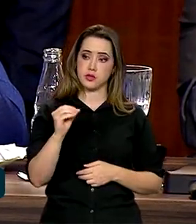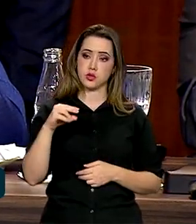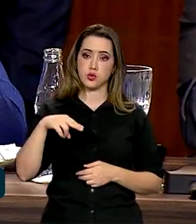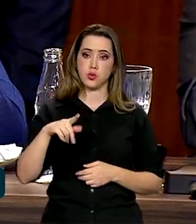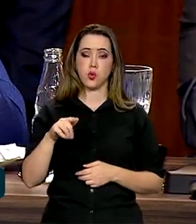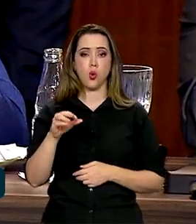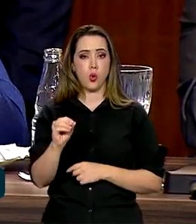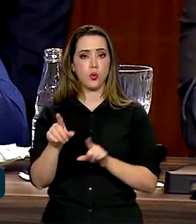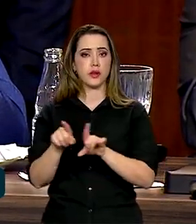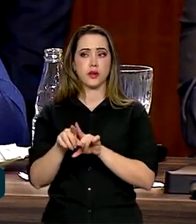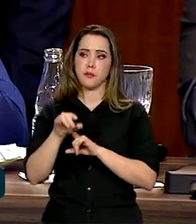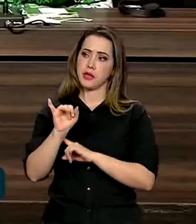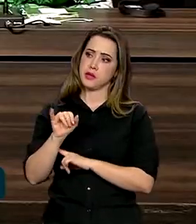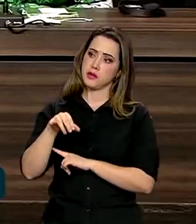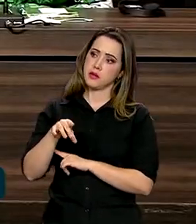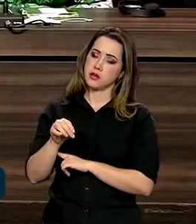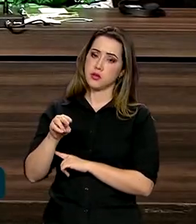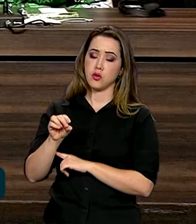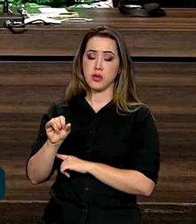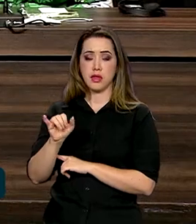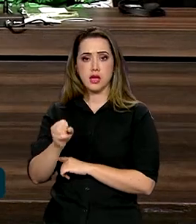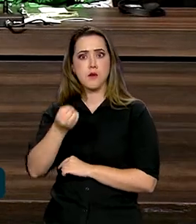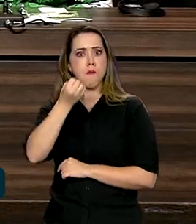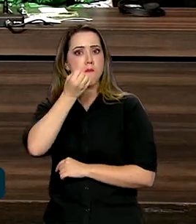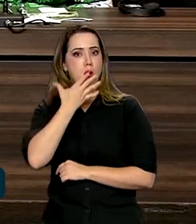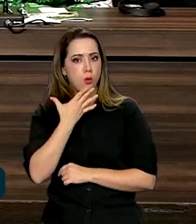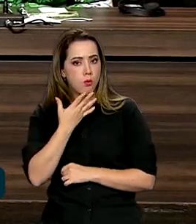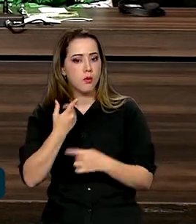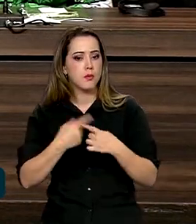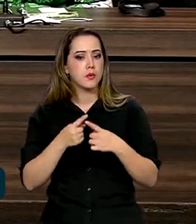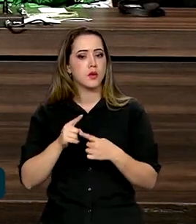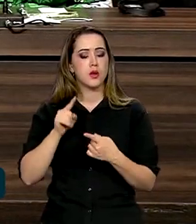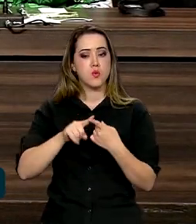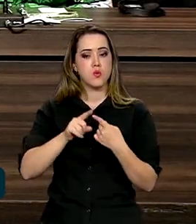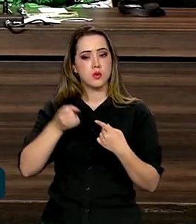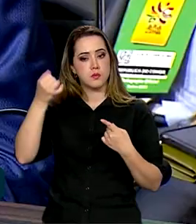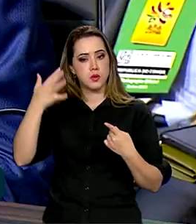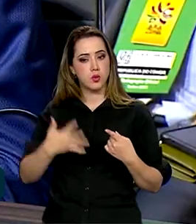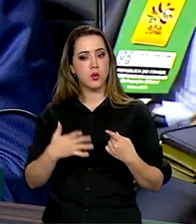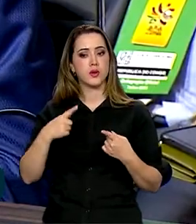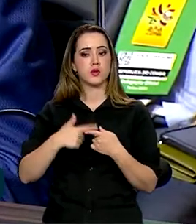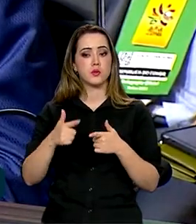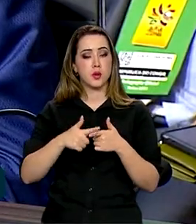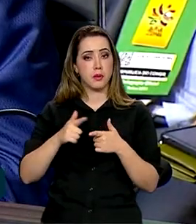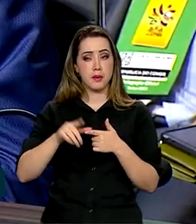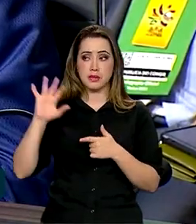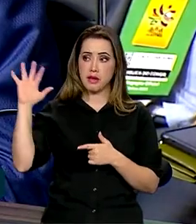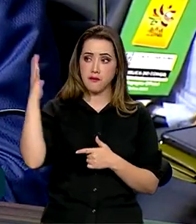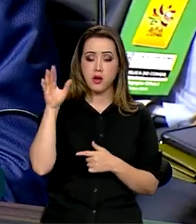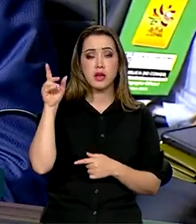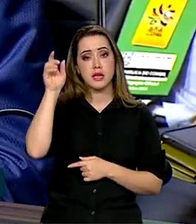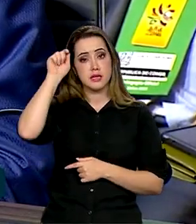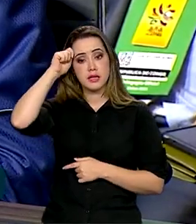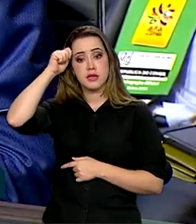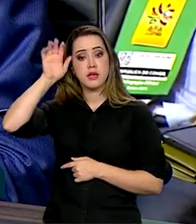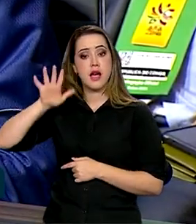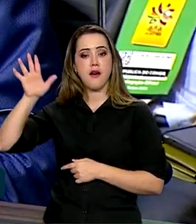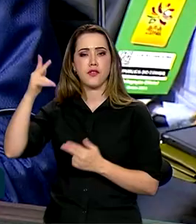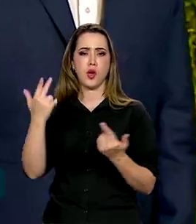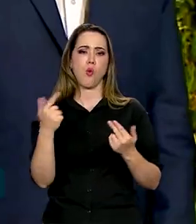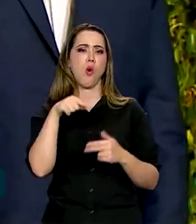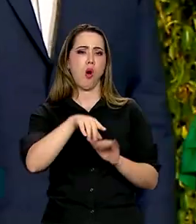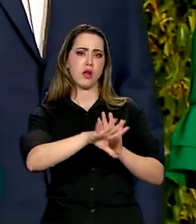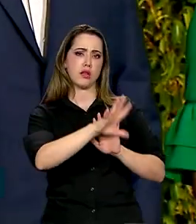brasileira foi muito bem recebida. Primeiro porque, como disse um deles, os problemas das florestas na África são parecidos com os da